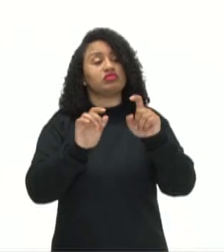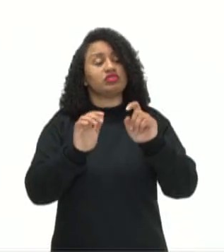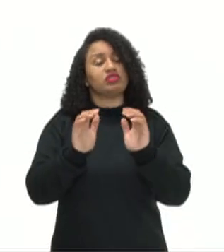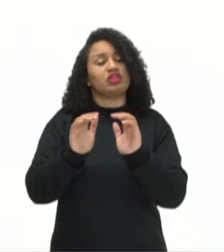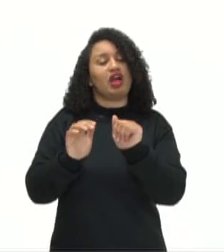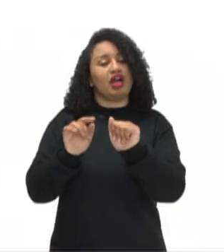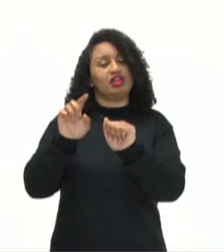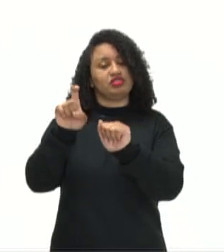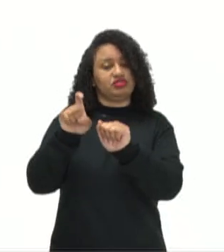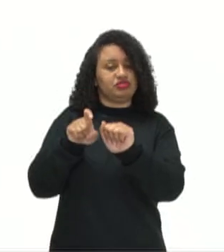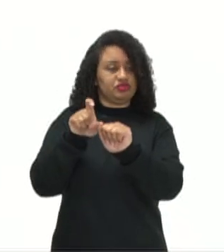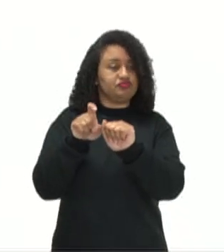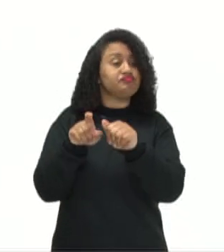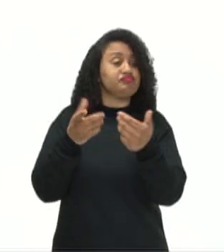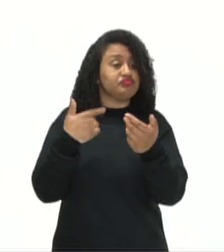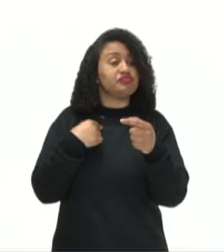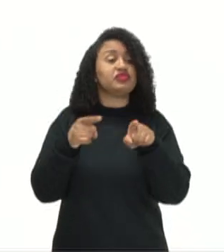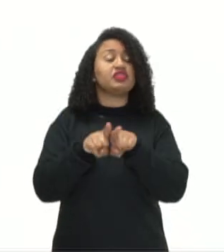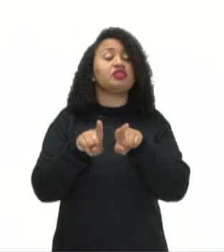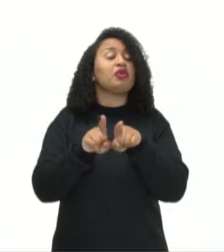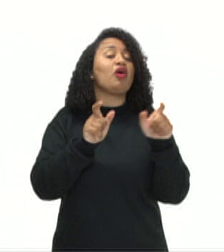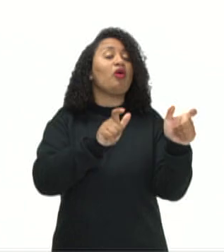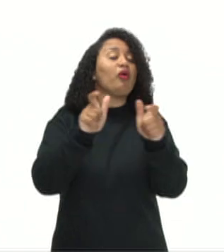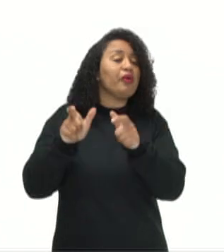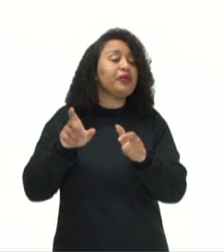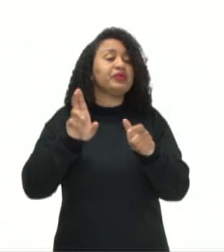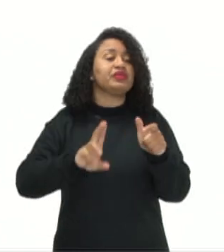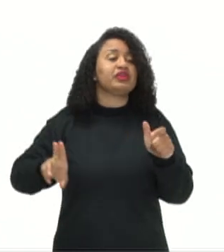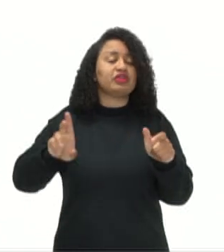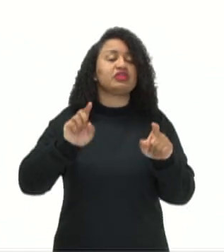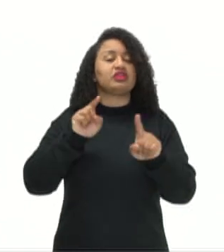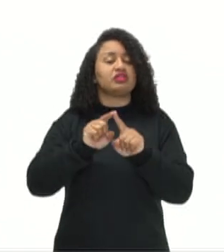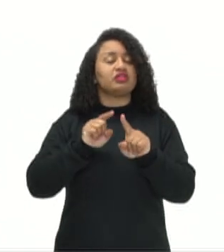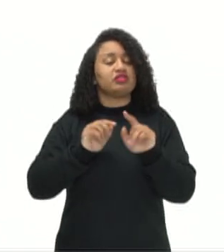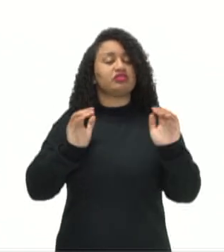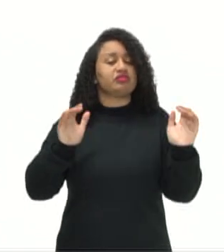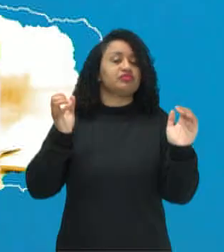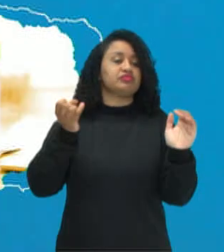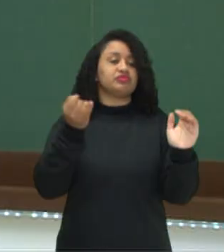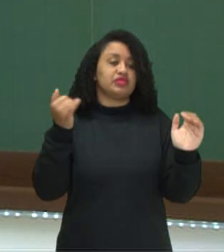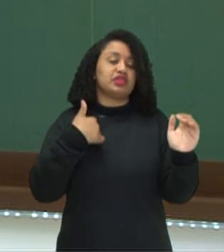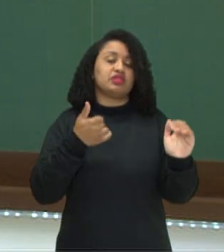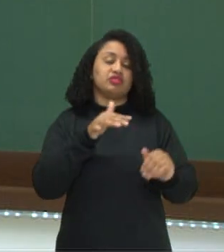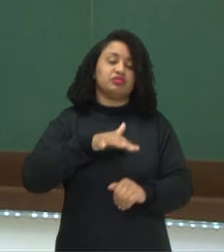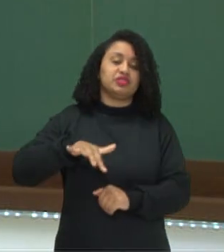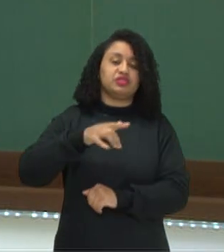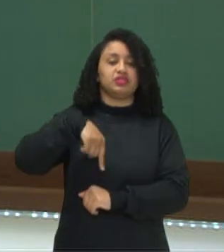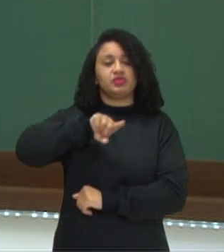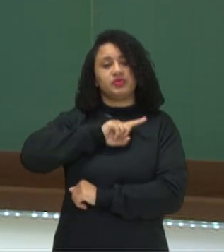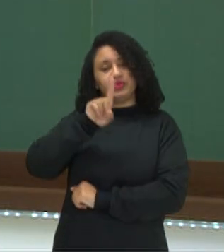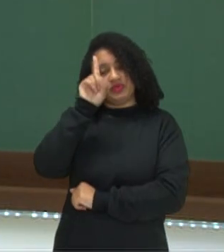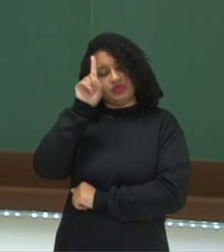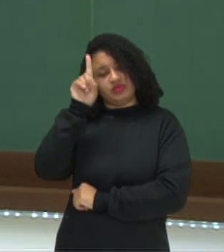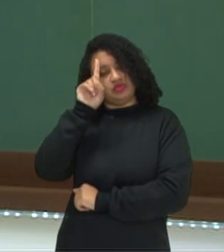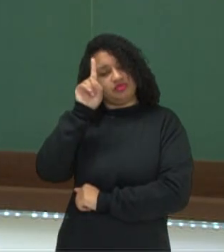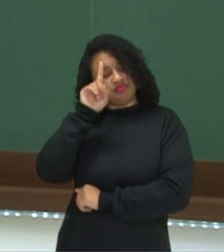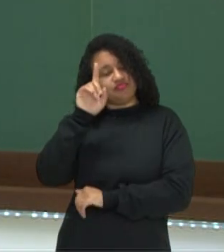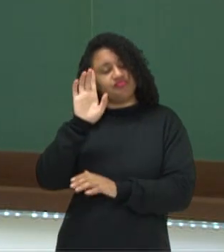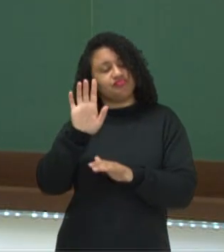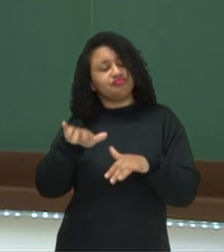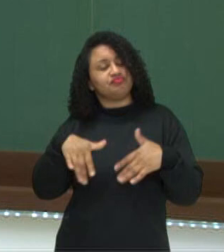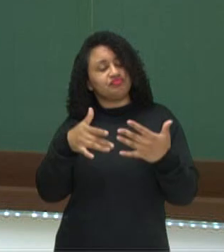a na x, e as aplicações da função exponencial em algumas situações do cotidiano.